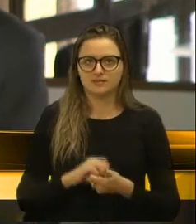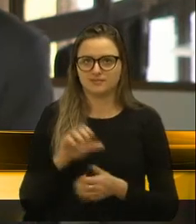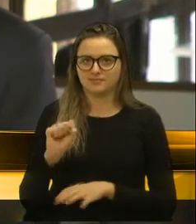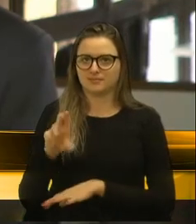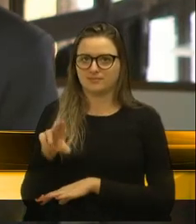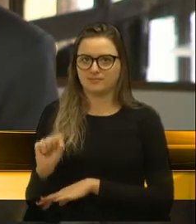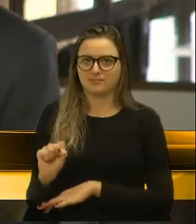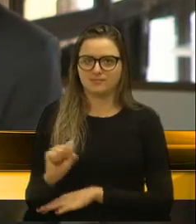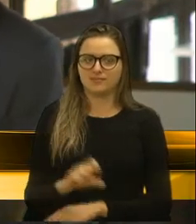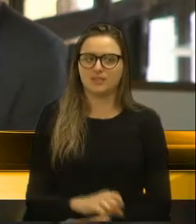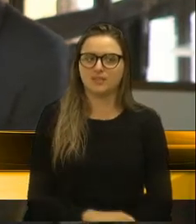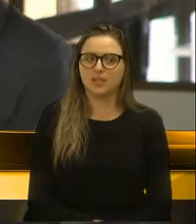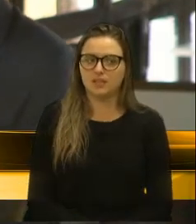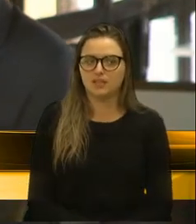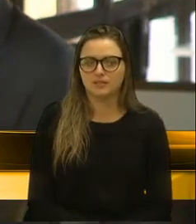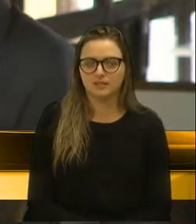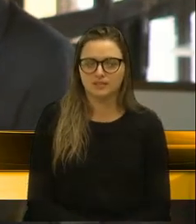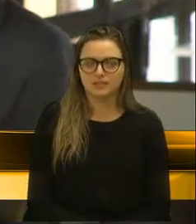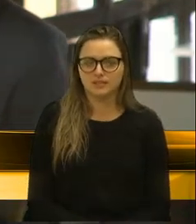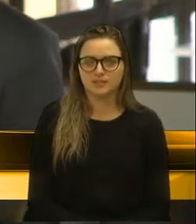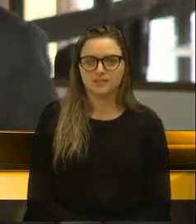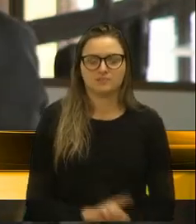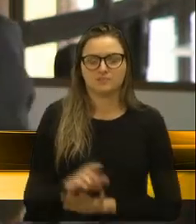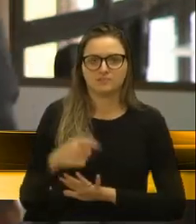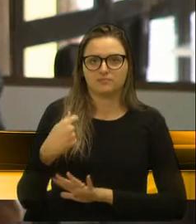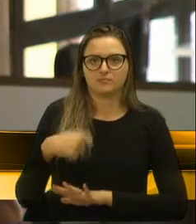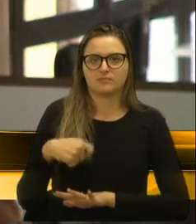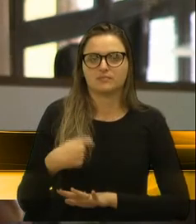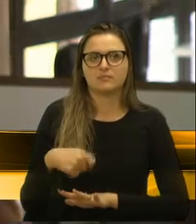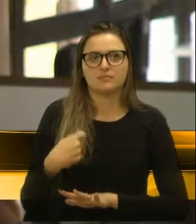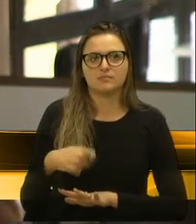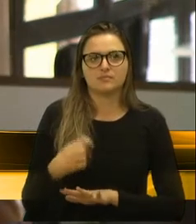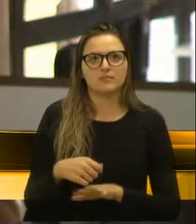esse debate, ele precisa,